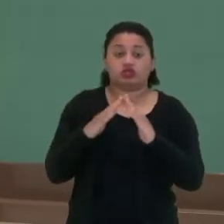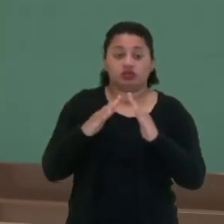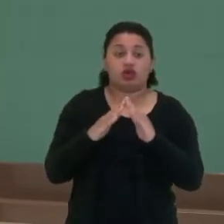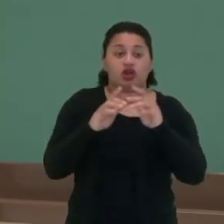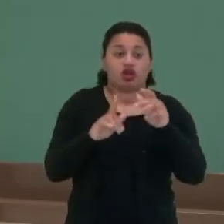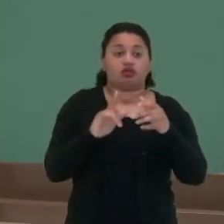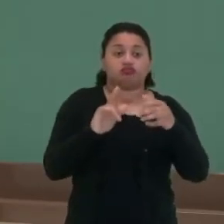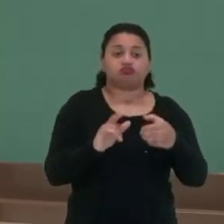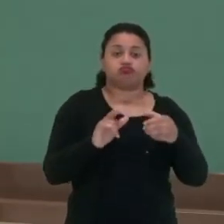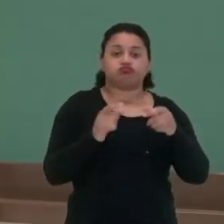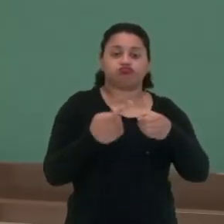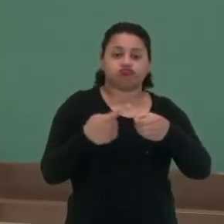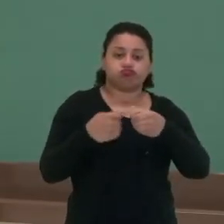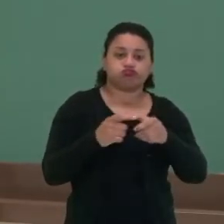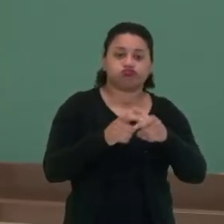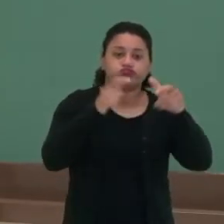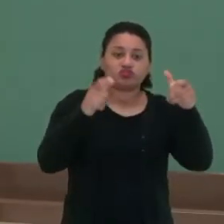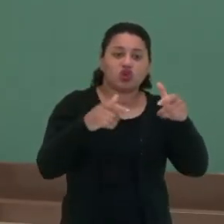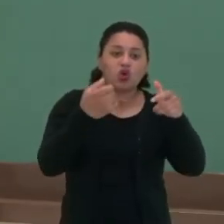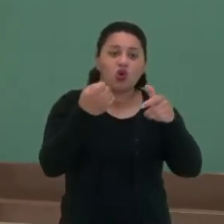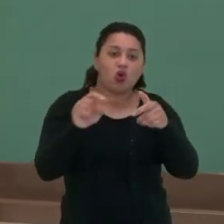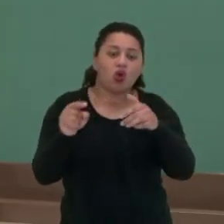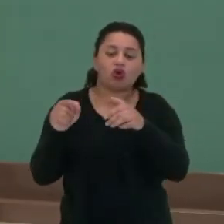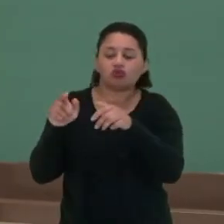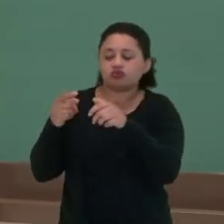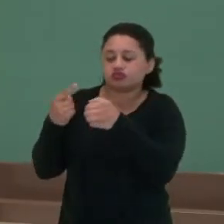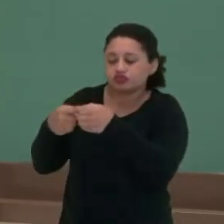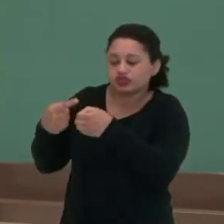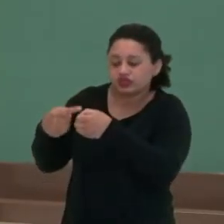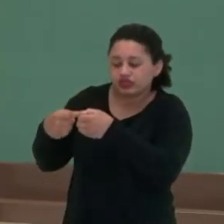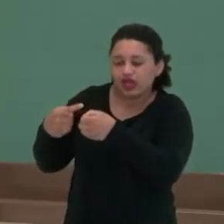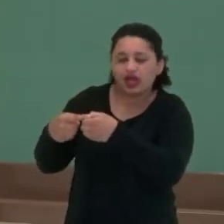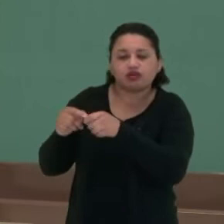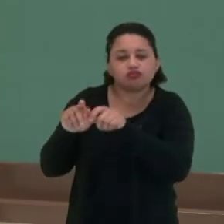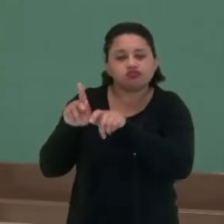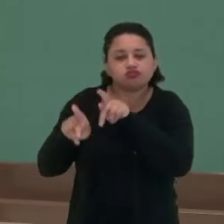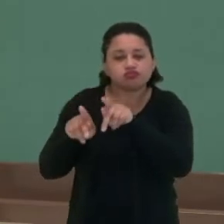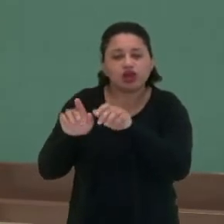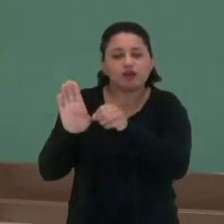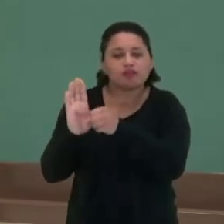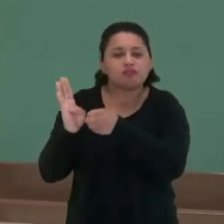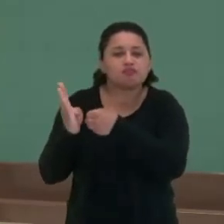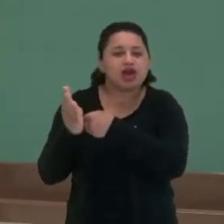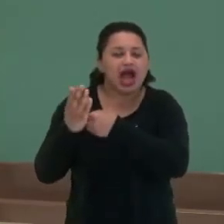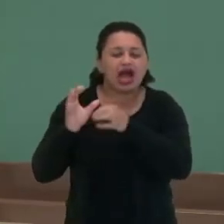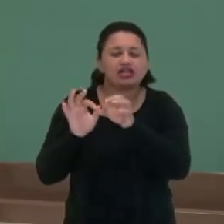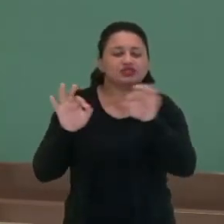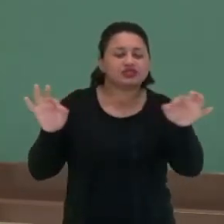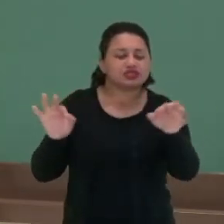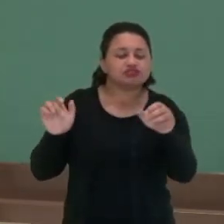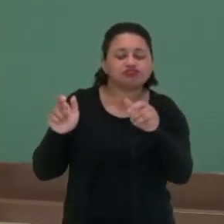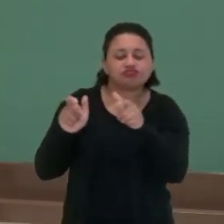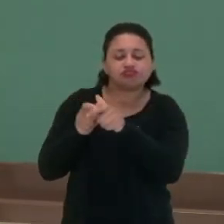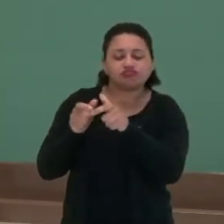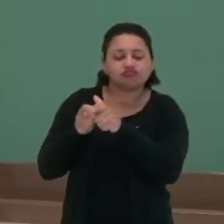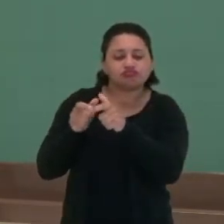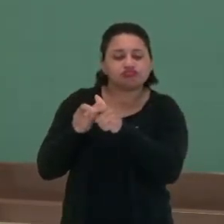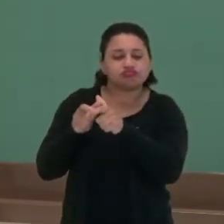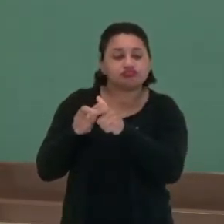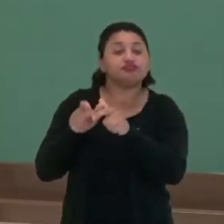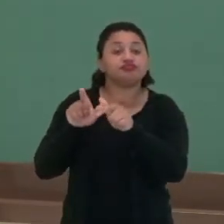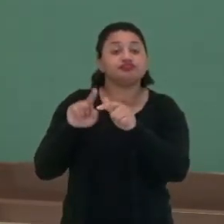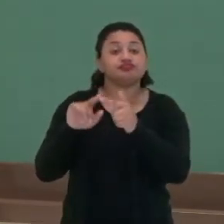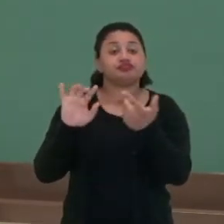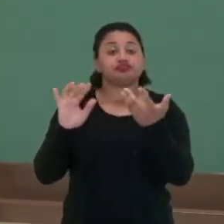centros, ou em cidades e povoados de menor proporção. Haja vista que o clima